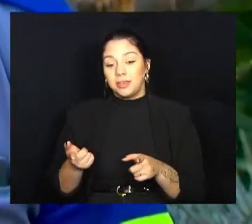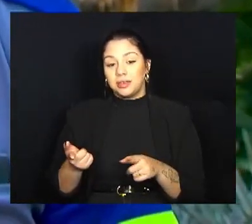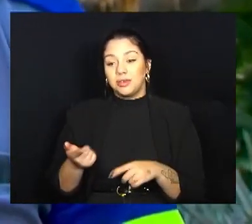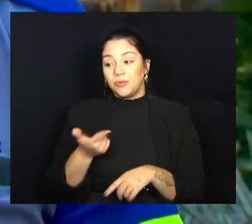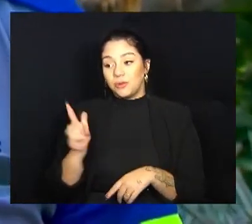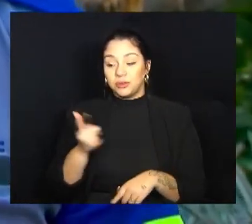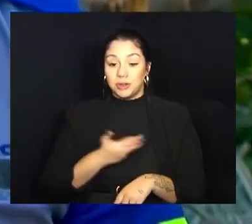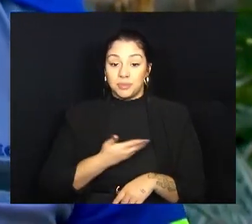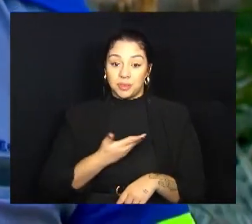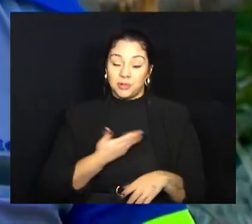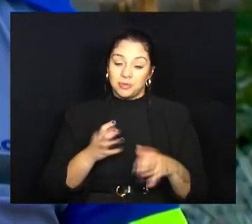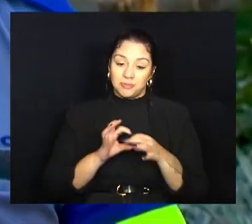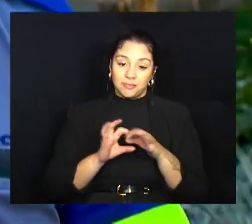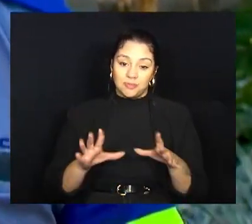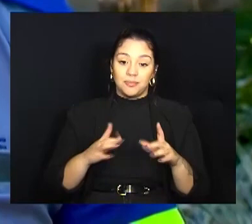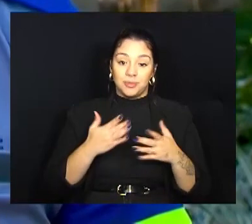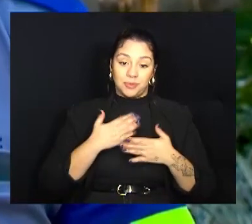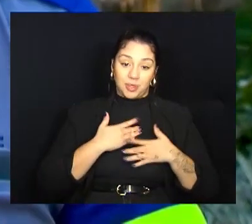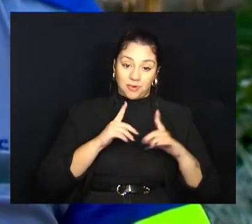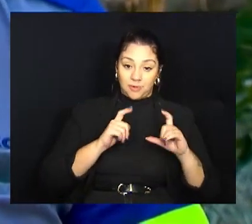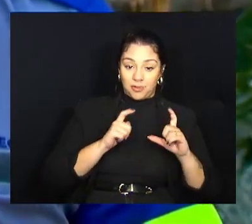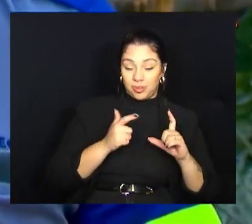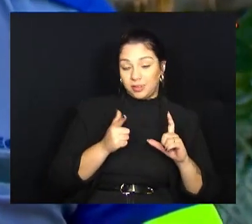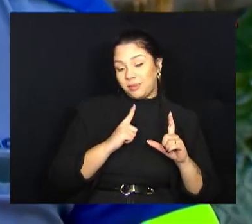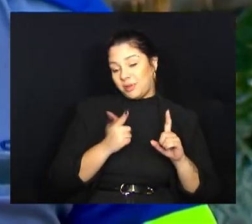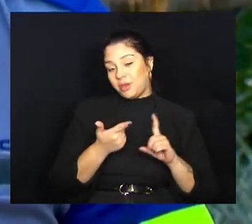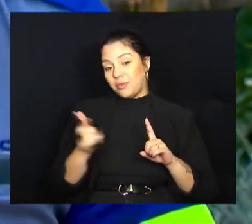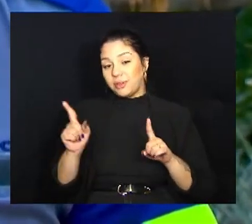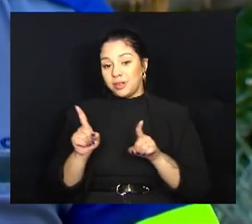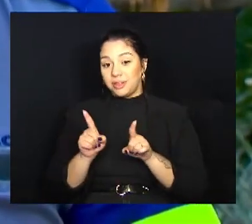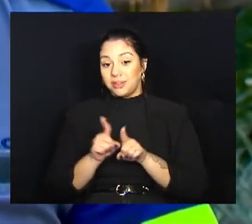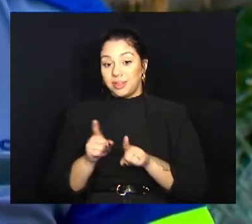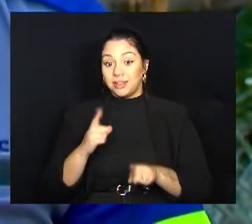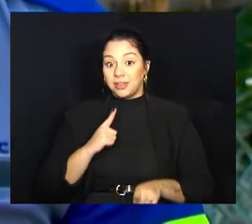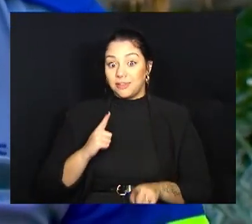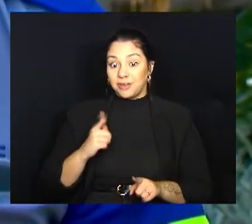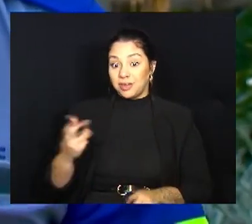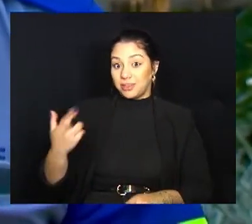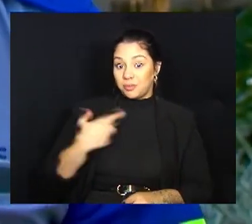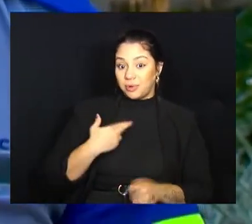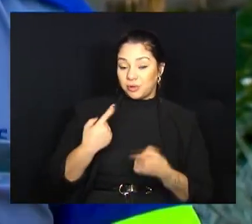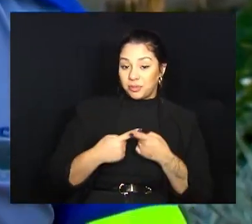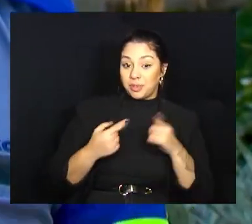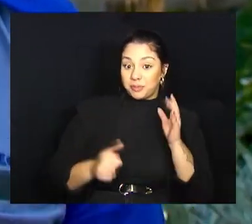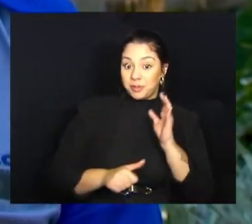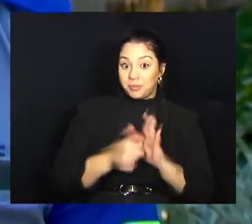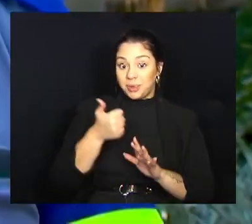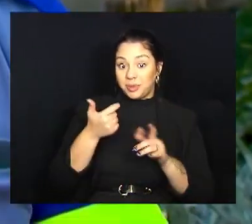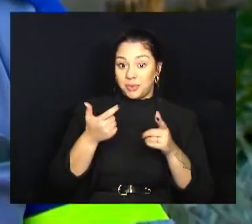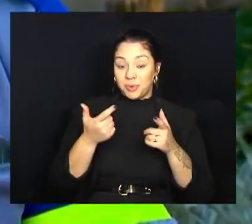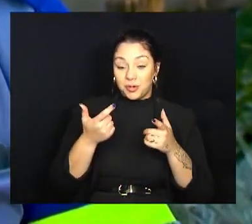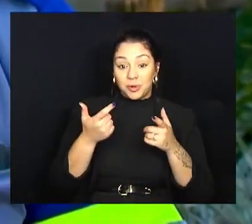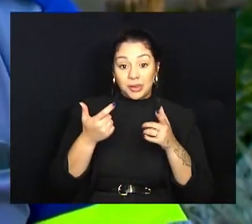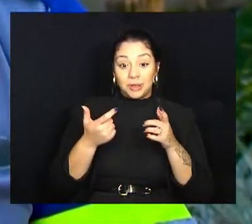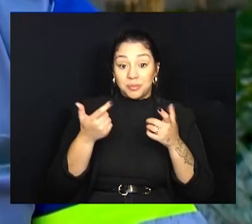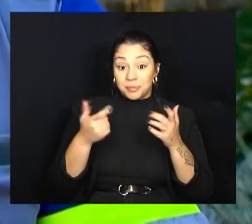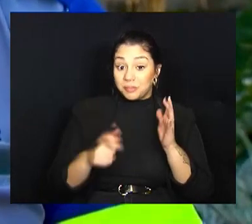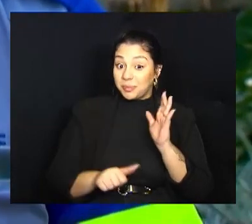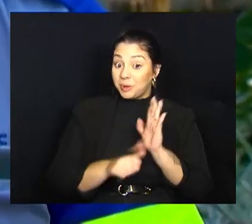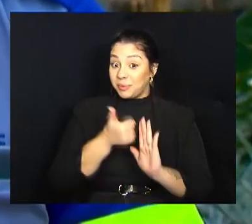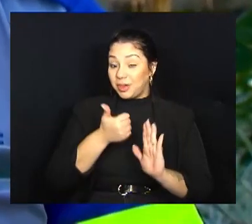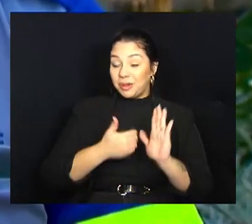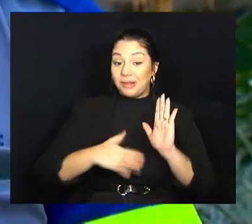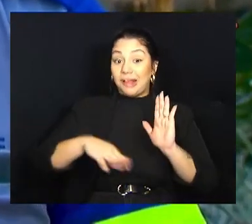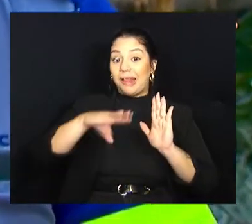outras fotos, e foi uma surpresa quando houve uma resposta que ela pegou em primeiro lugar, porque eu pude partilhar a mesma mensagem que eu ouvi